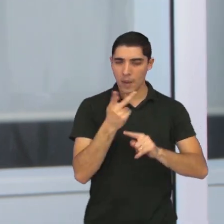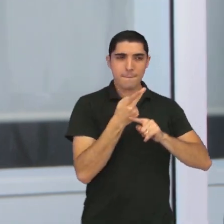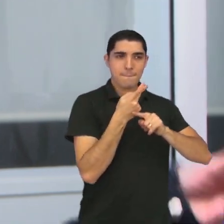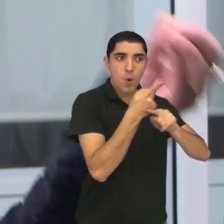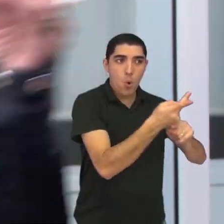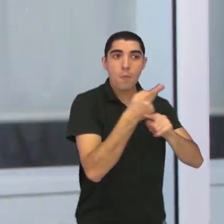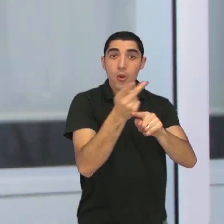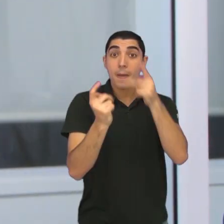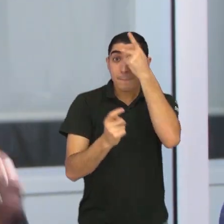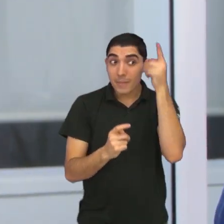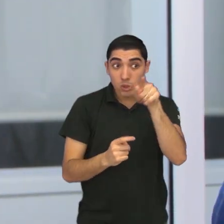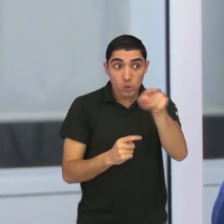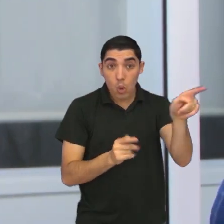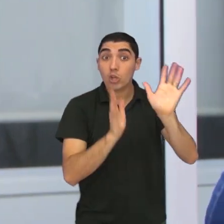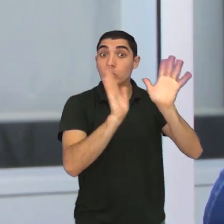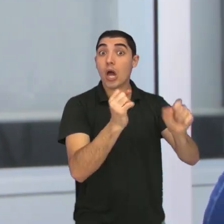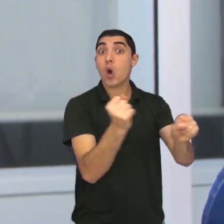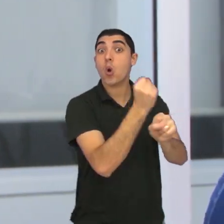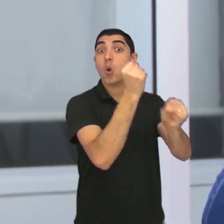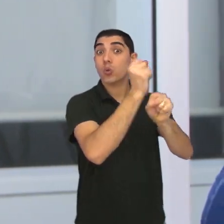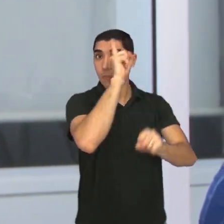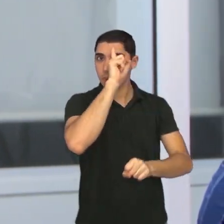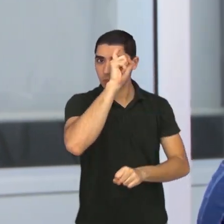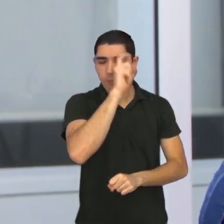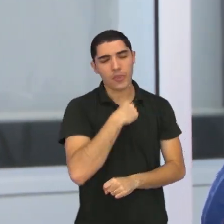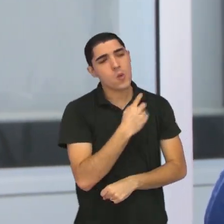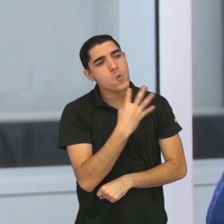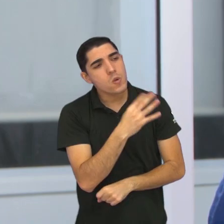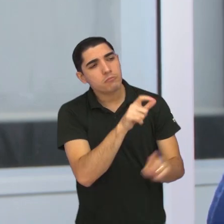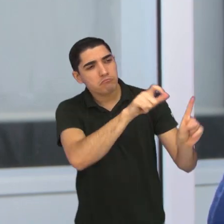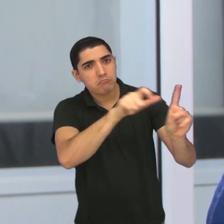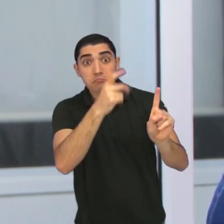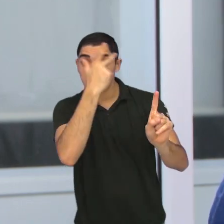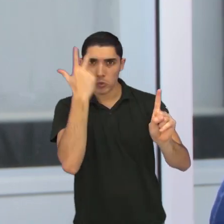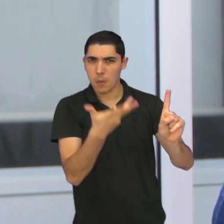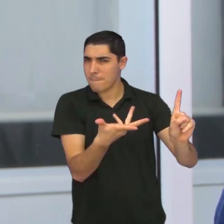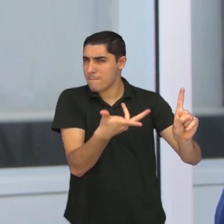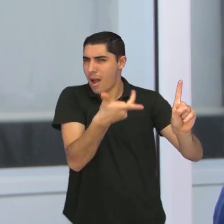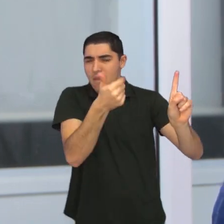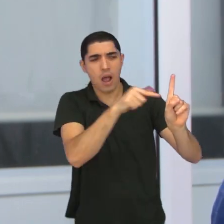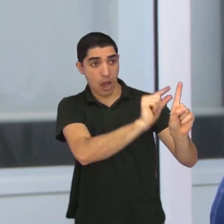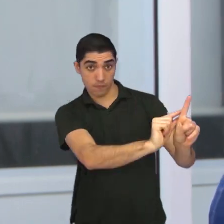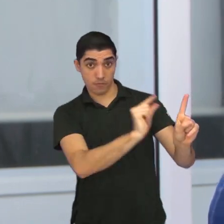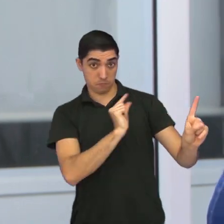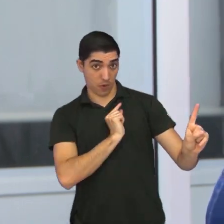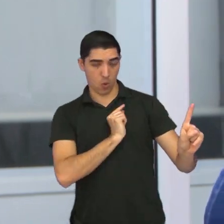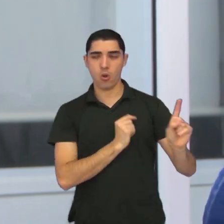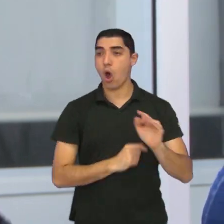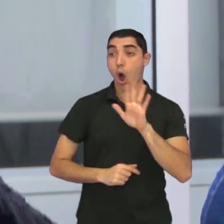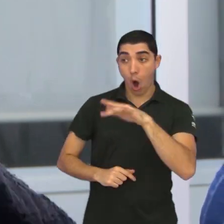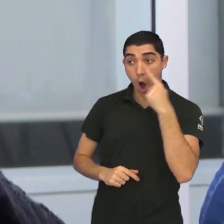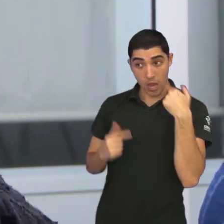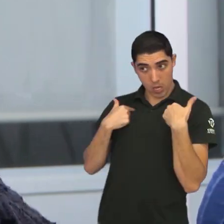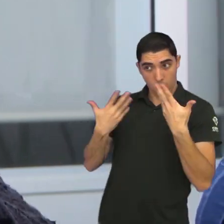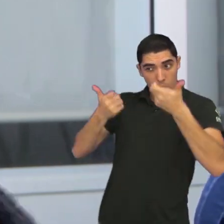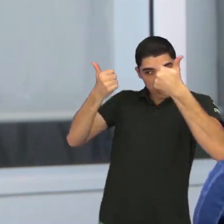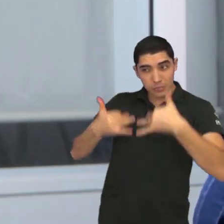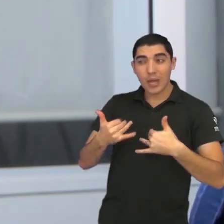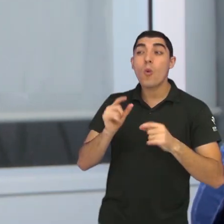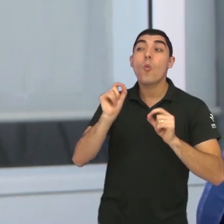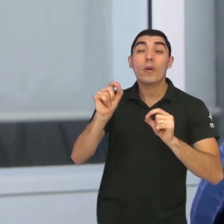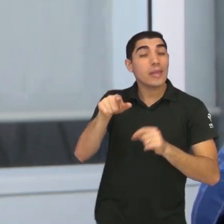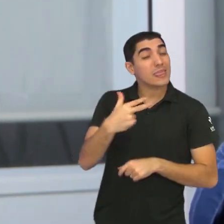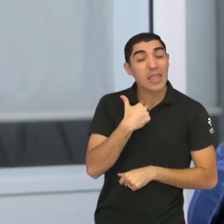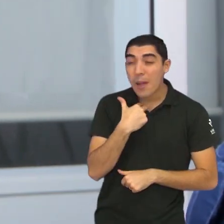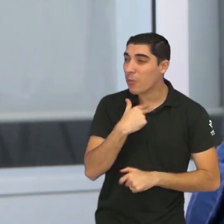atrás de todo mundo que já tinha construído um hospital. E conheci pessoas maravilhosas que viraram para mim e falaram assim, olha, eu vou te contar o que não